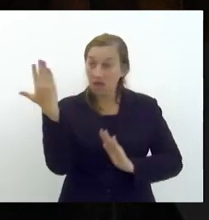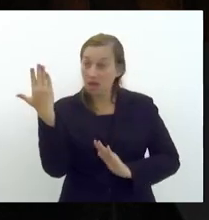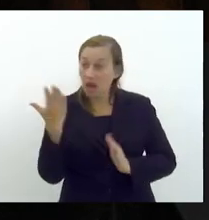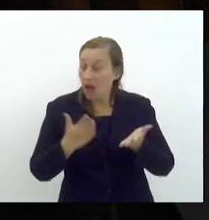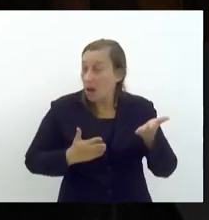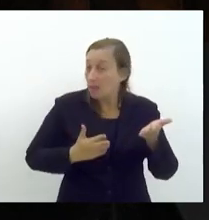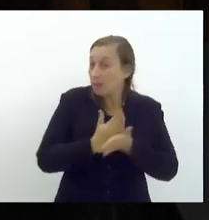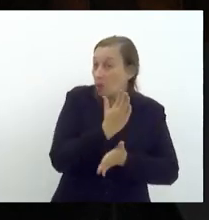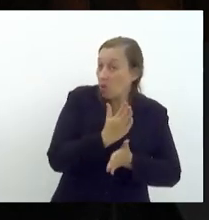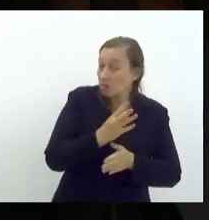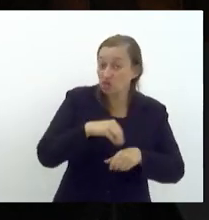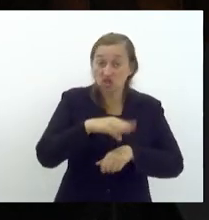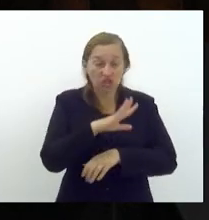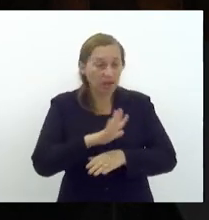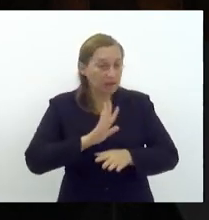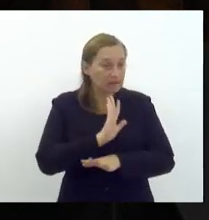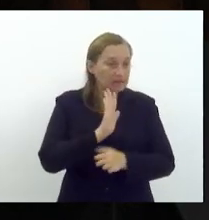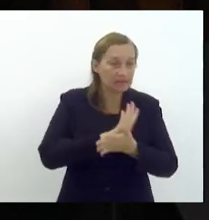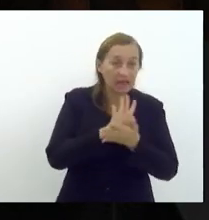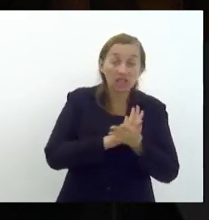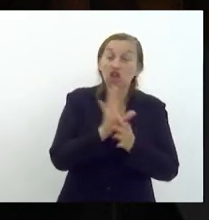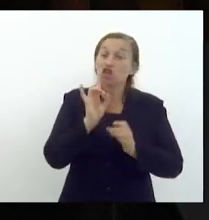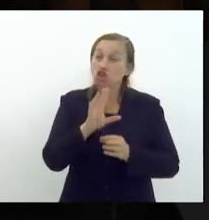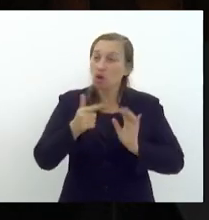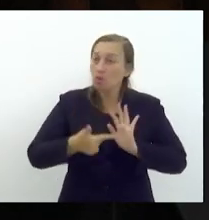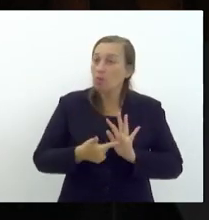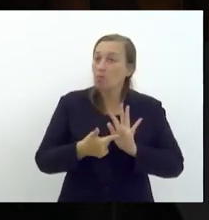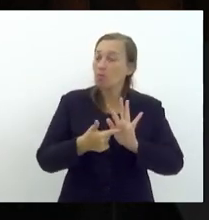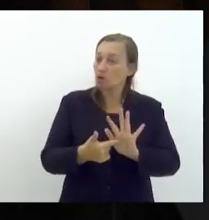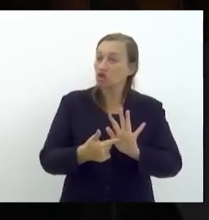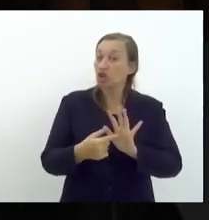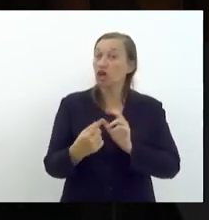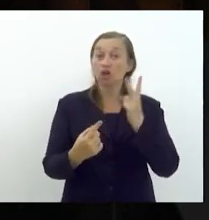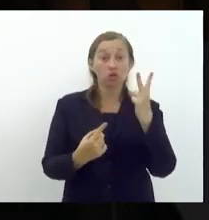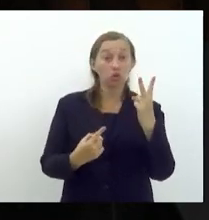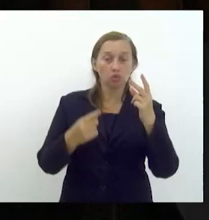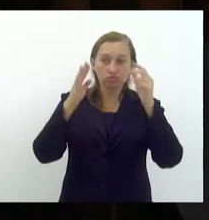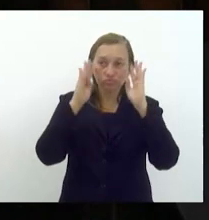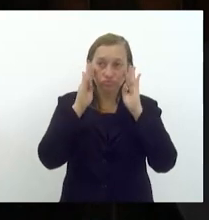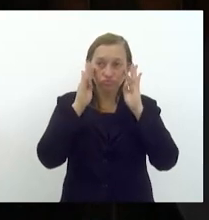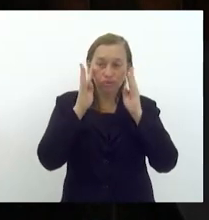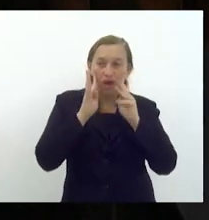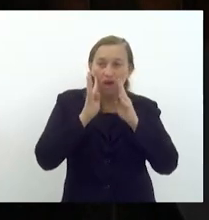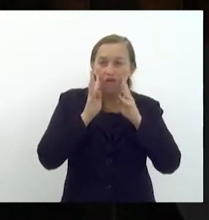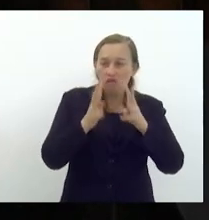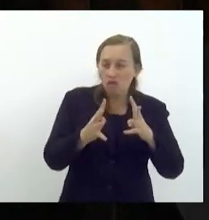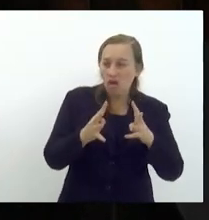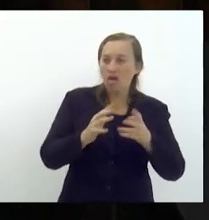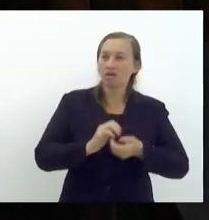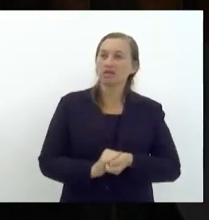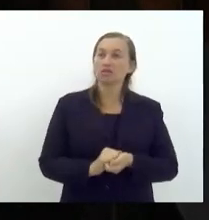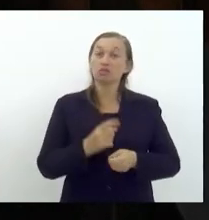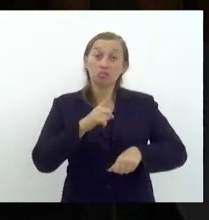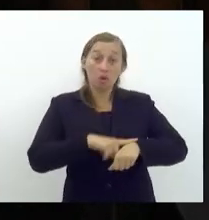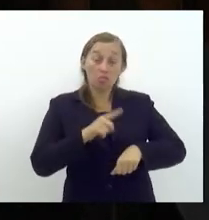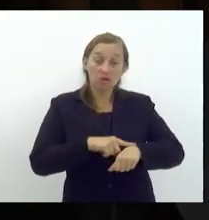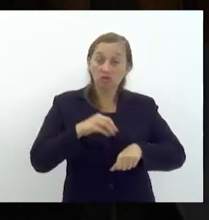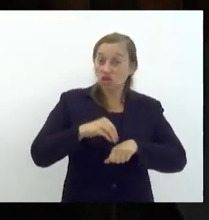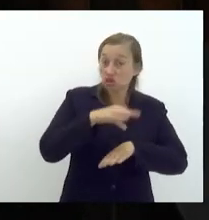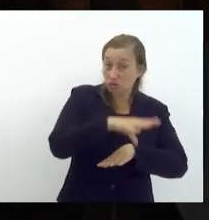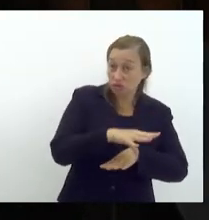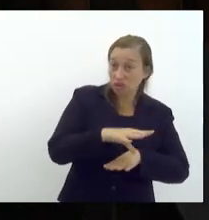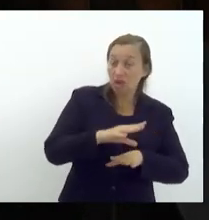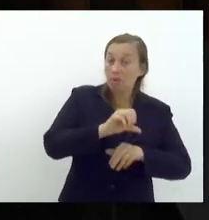destaque etc Eu Só Quero mostrar que são duas alertas porque na hora que for destaque exatamente